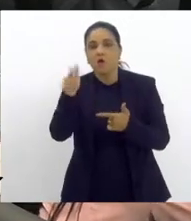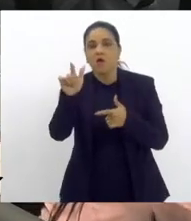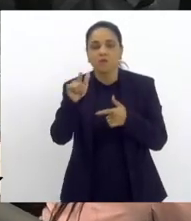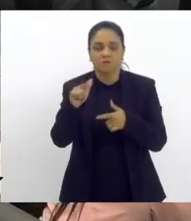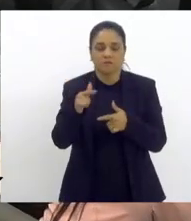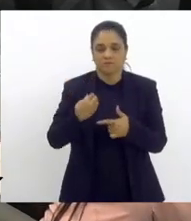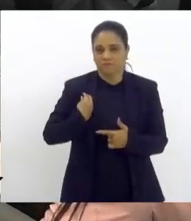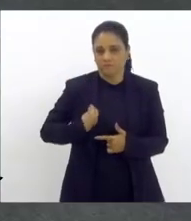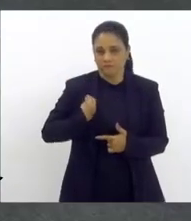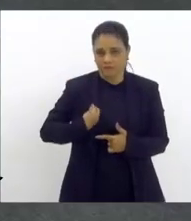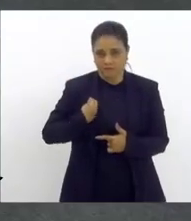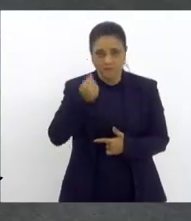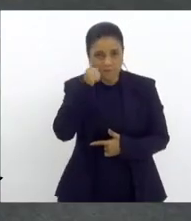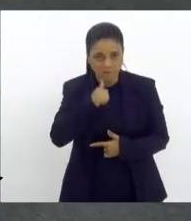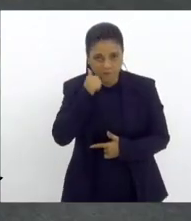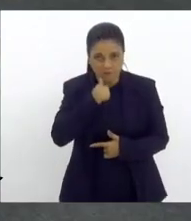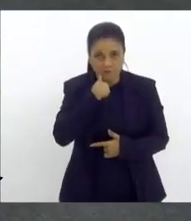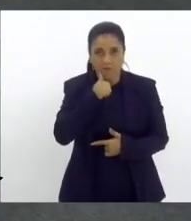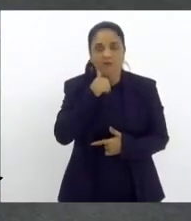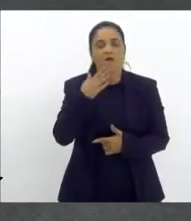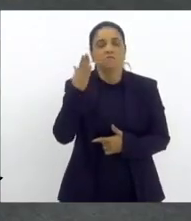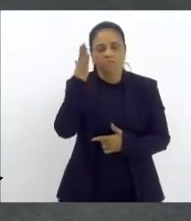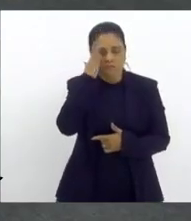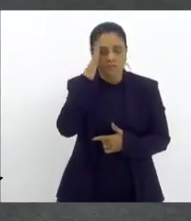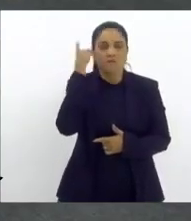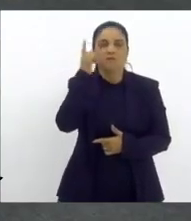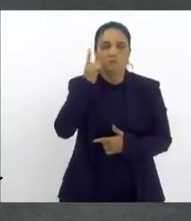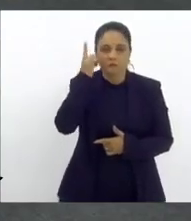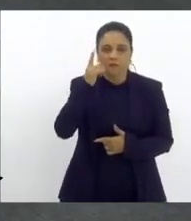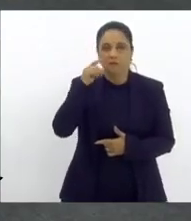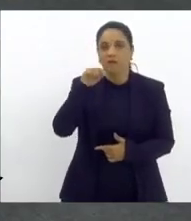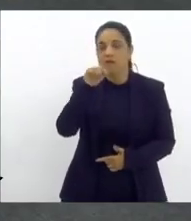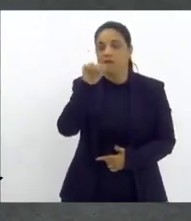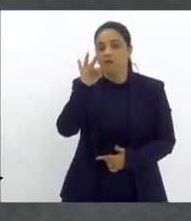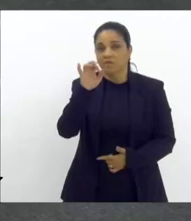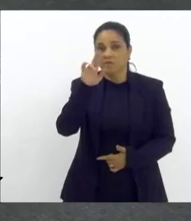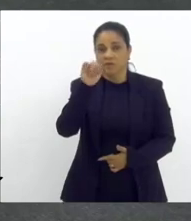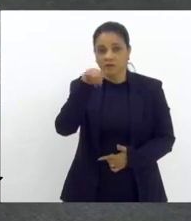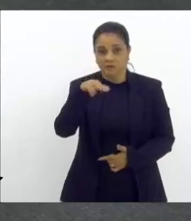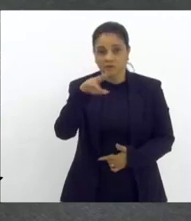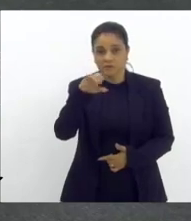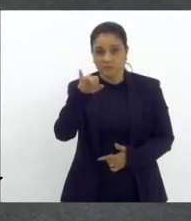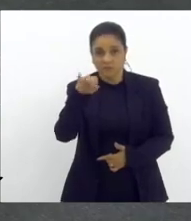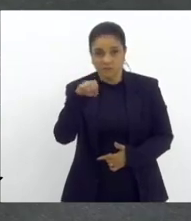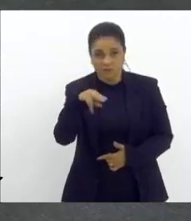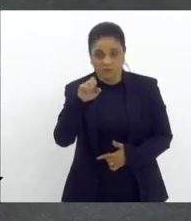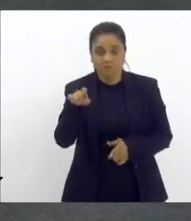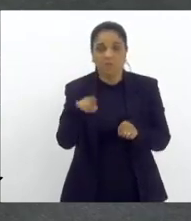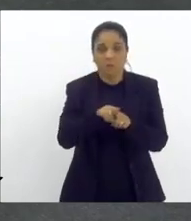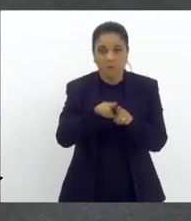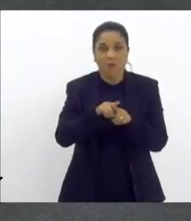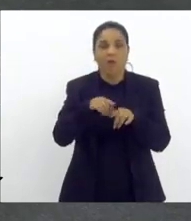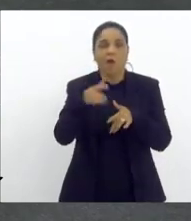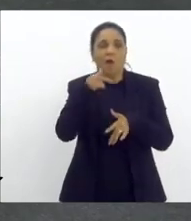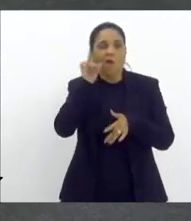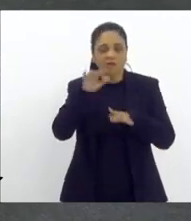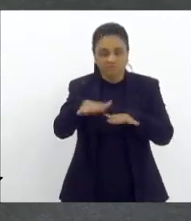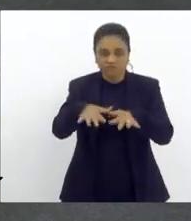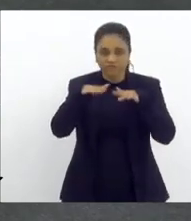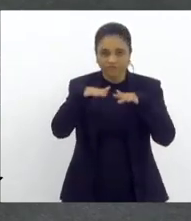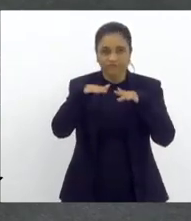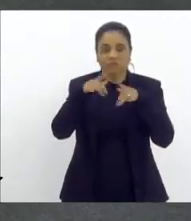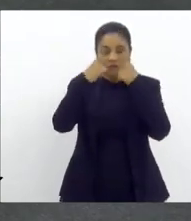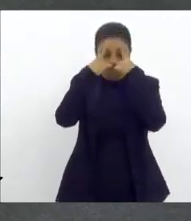dessa importância deputada Franciane ontem realizamos uma audiência pública sobre violência obstétrica